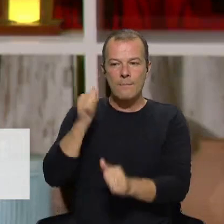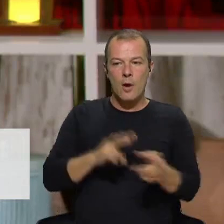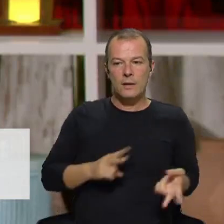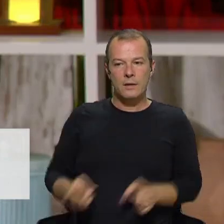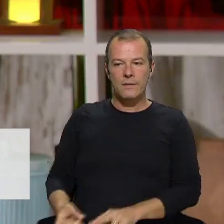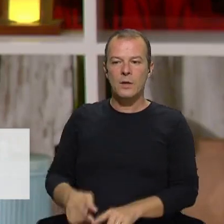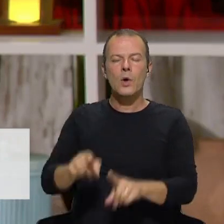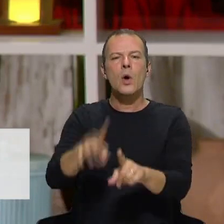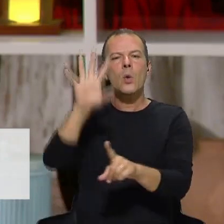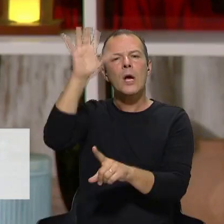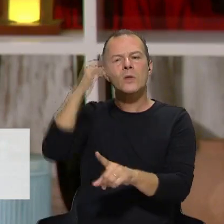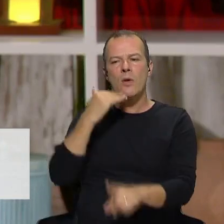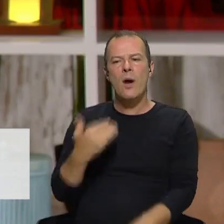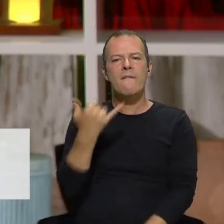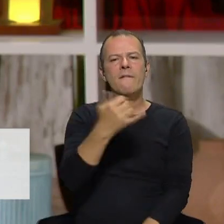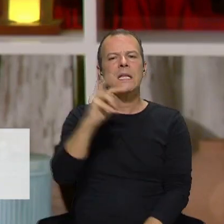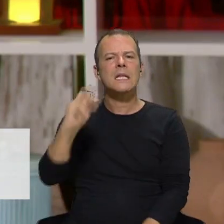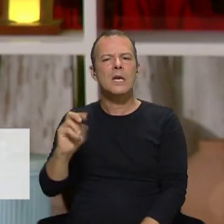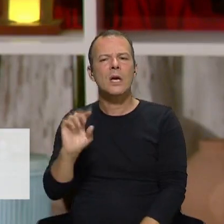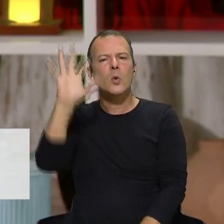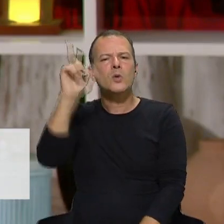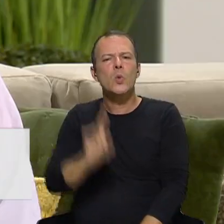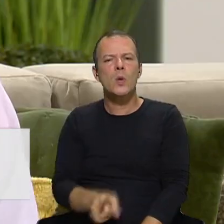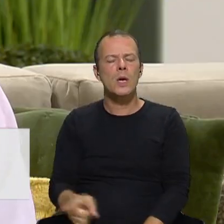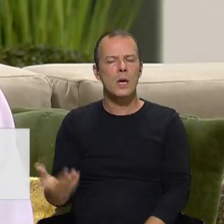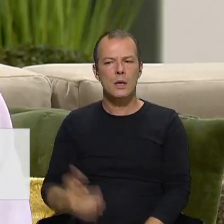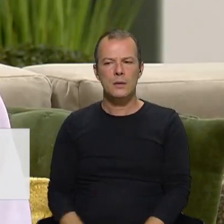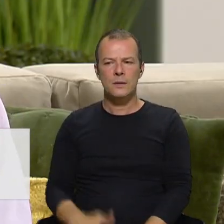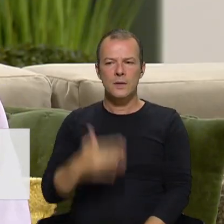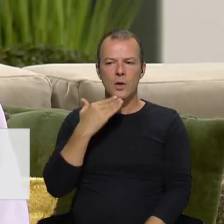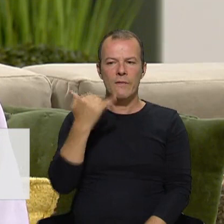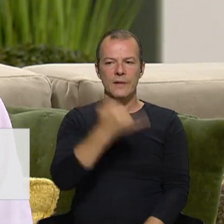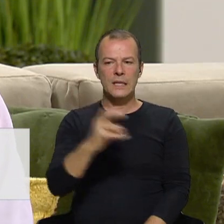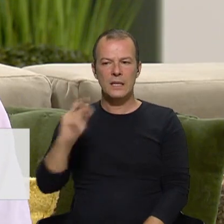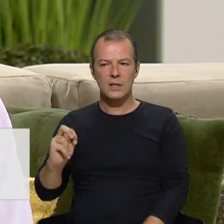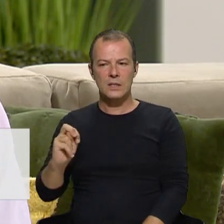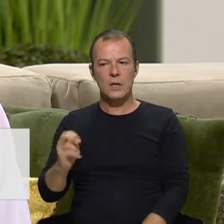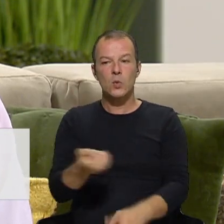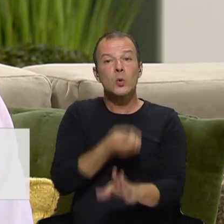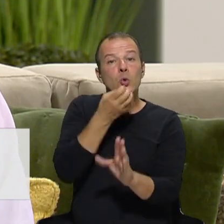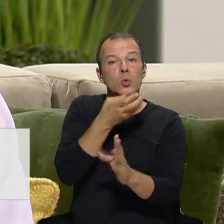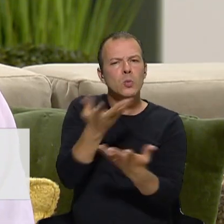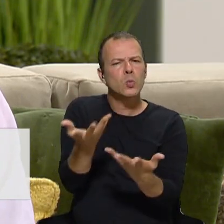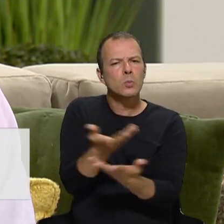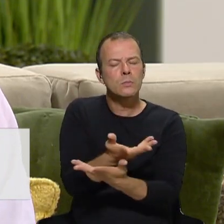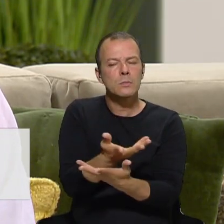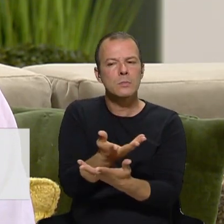O que é que aconteceu quando tu tinhas 23 anos, Marta? Portanto, aos 23 anos, sem qualquer explicação,